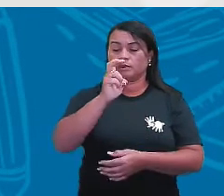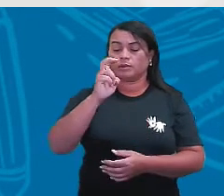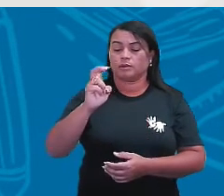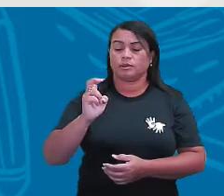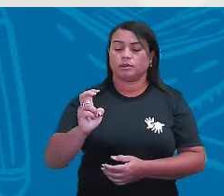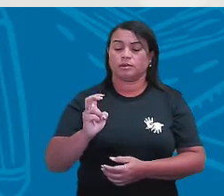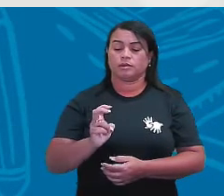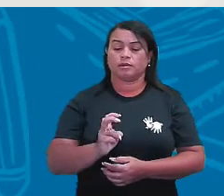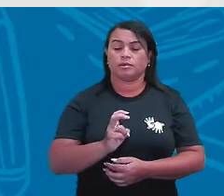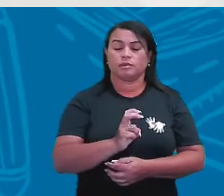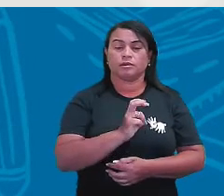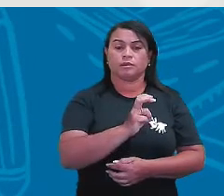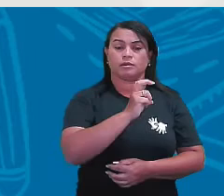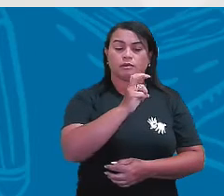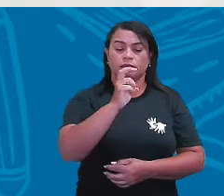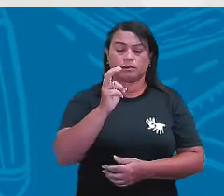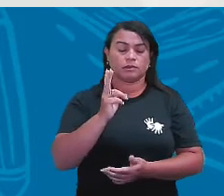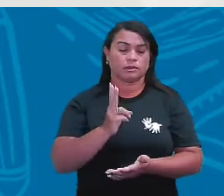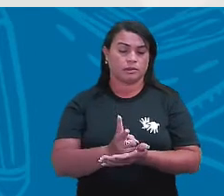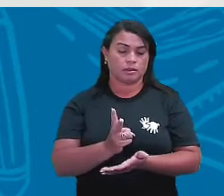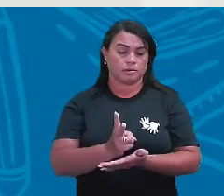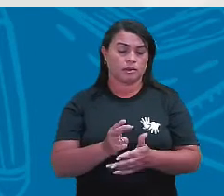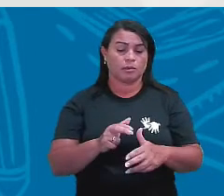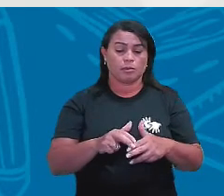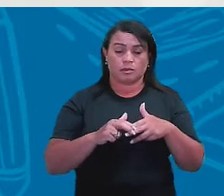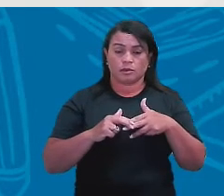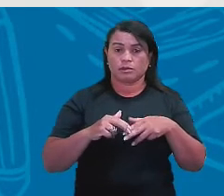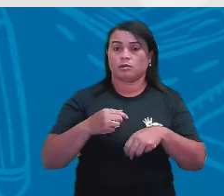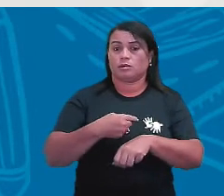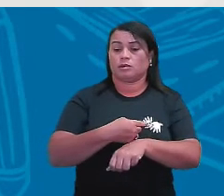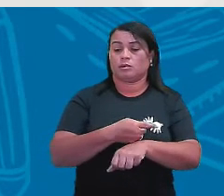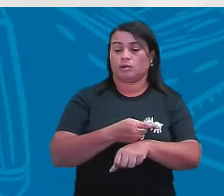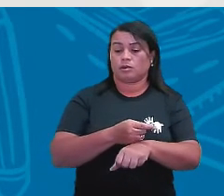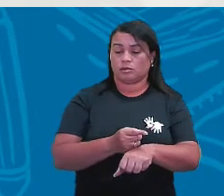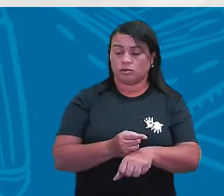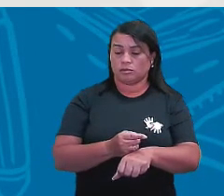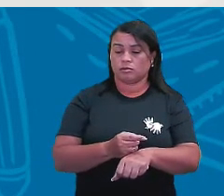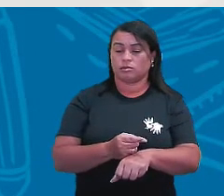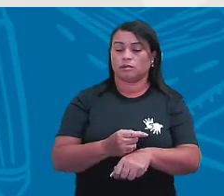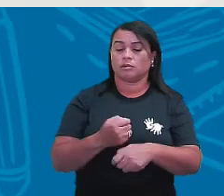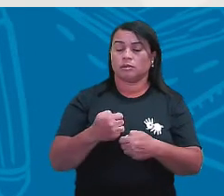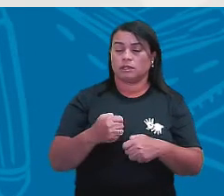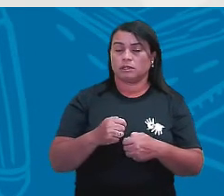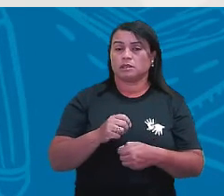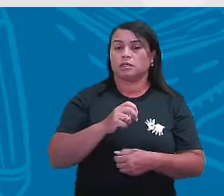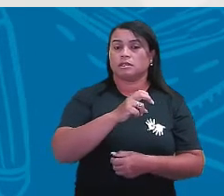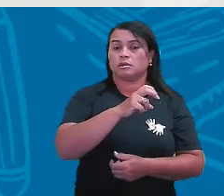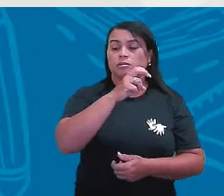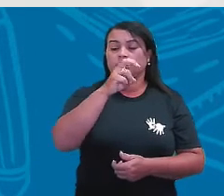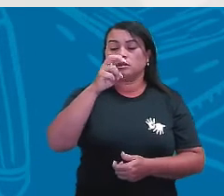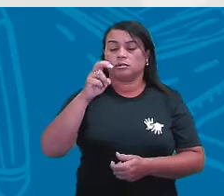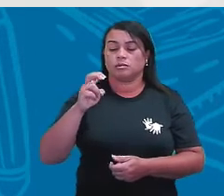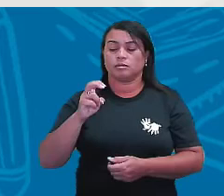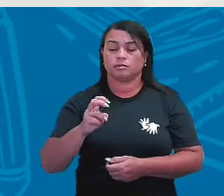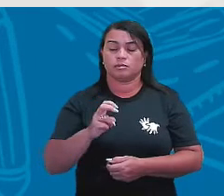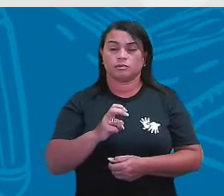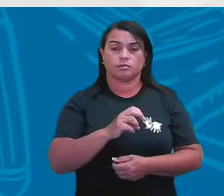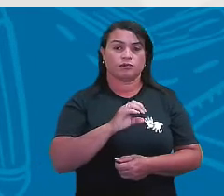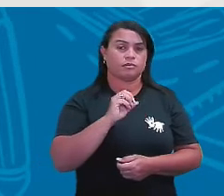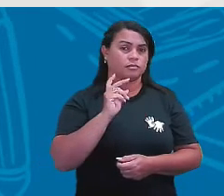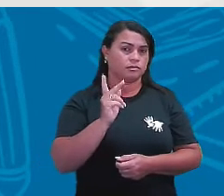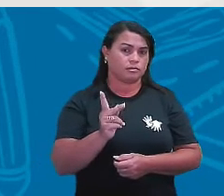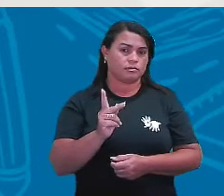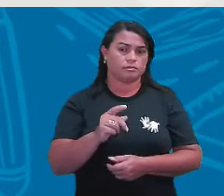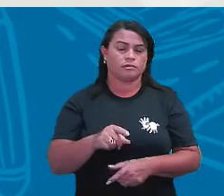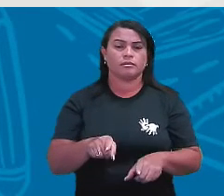Tá? Porque são 5 intervalinhos que a gente tem. Por isso que o relógio ele vai andar de 5 em 5. Tá bom?